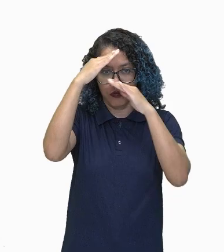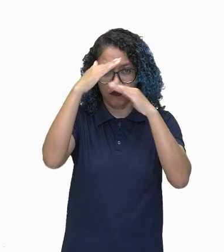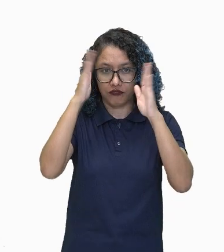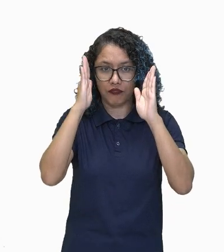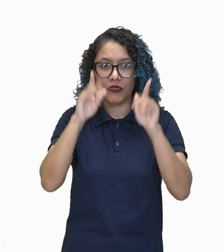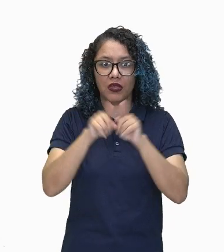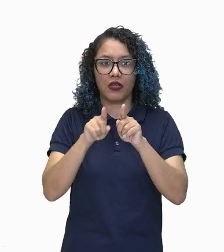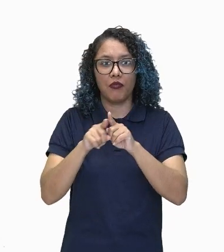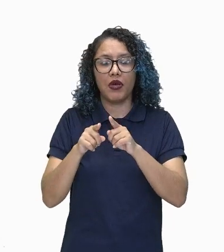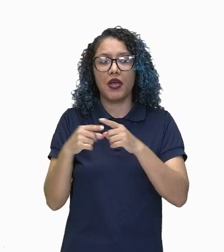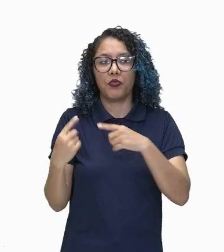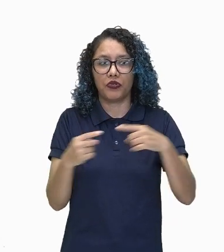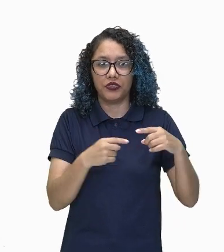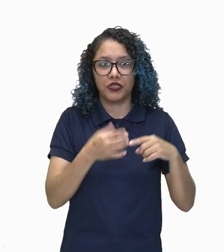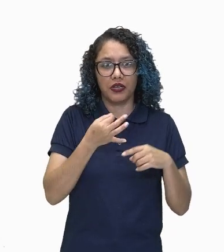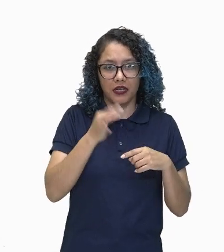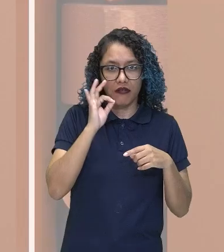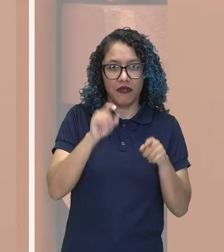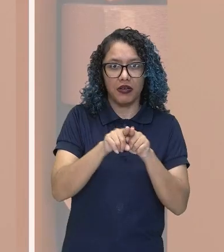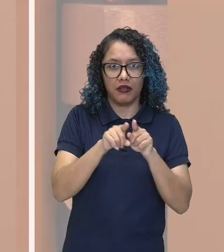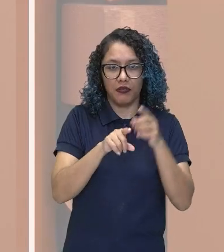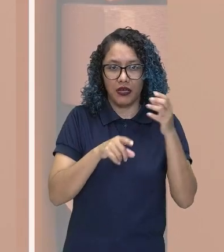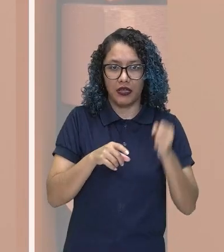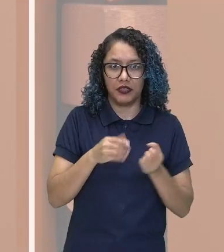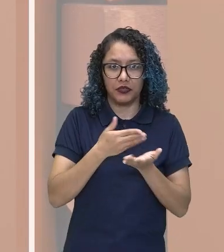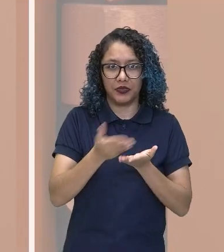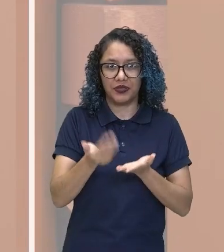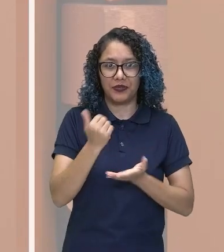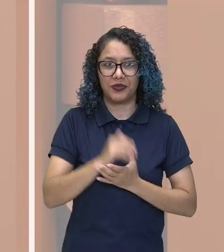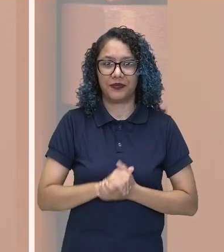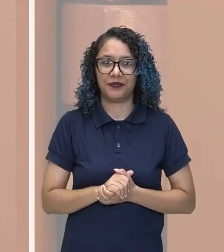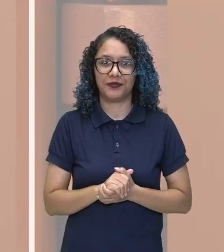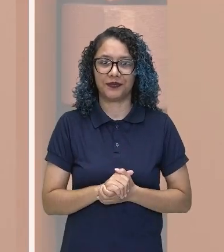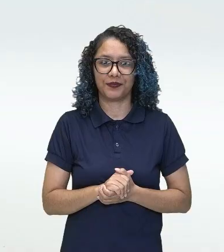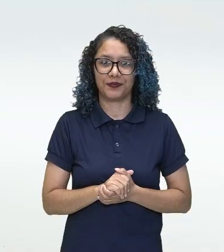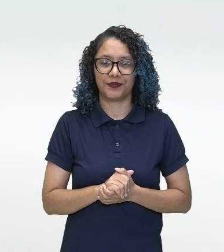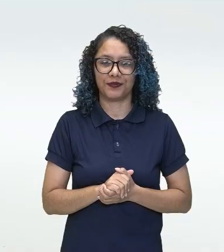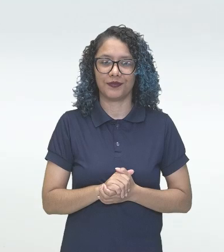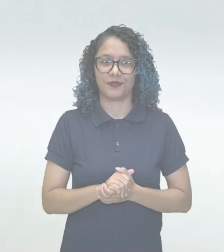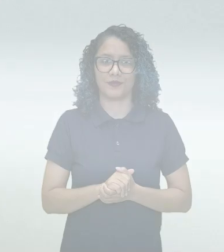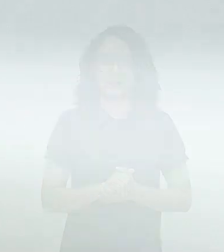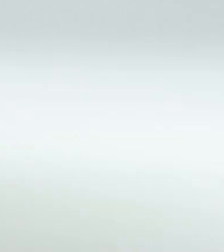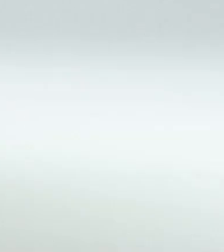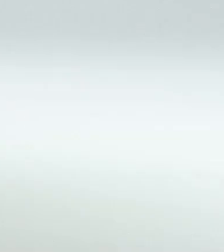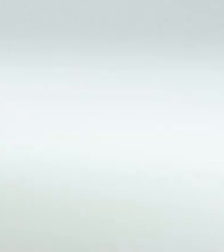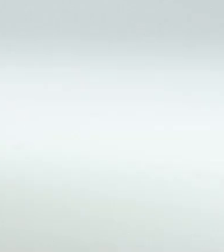e a política do café com leite. Vamos à nossa aula?